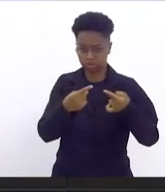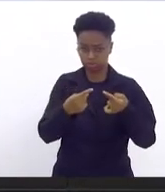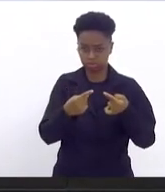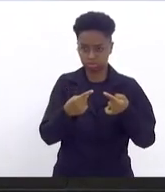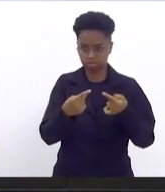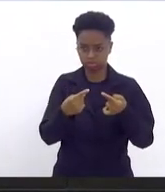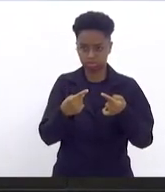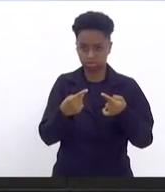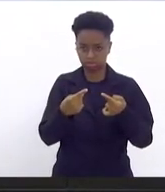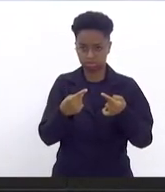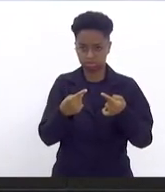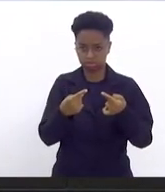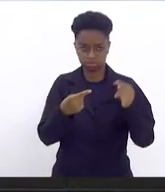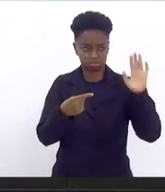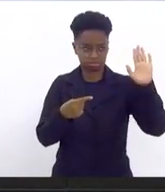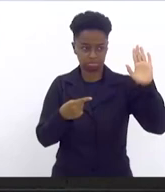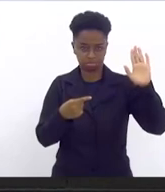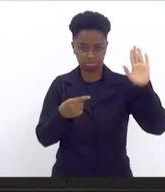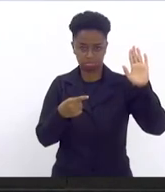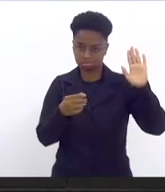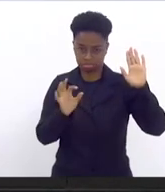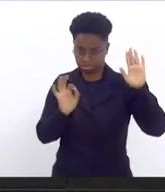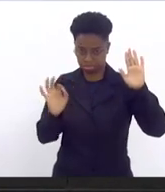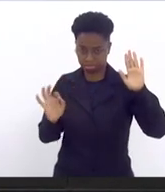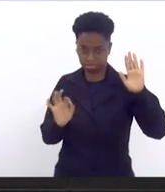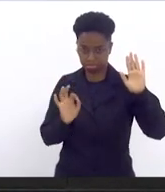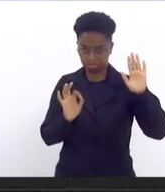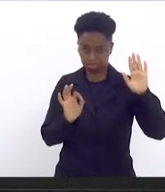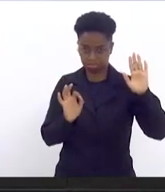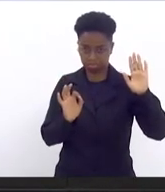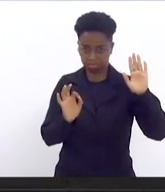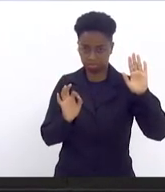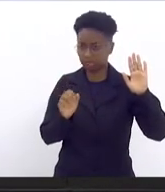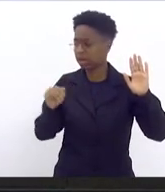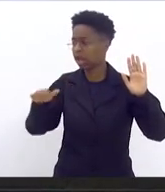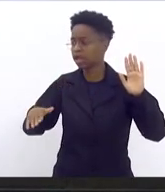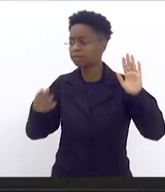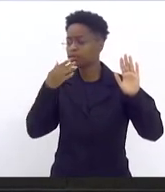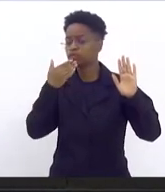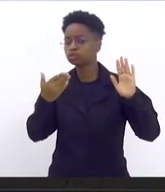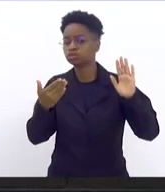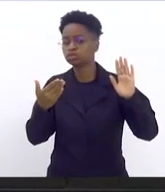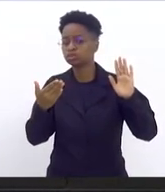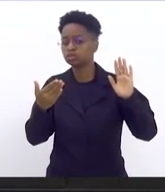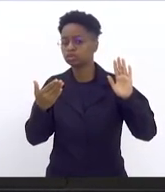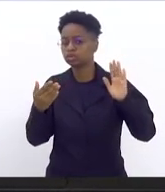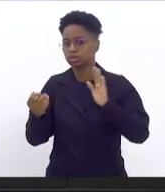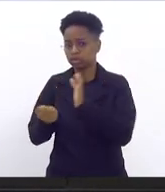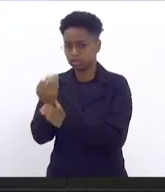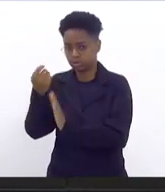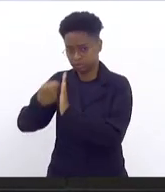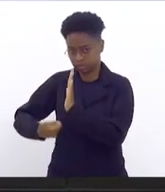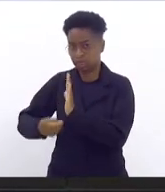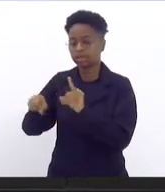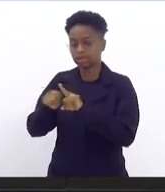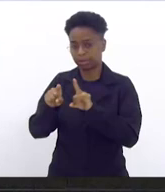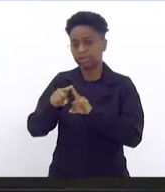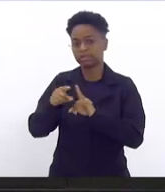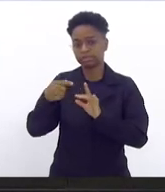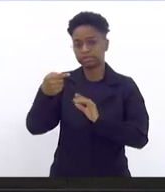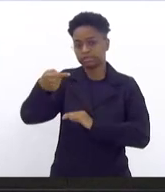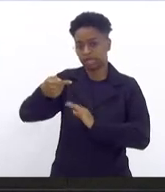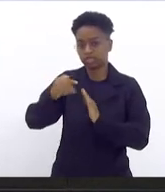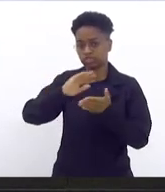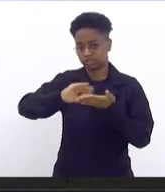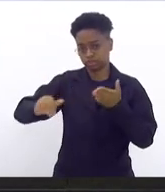matérias? Caso contrário, qual a pedido do autor ou do relator? A pedido do autor, o 7 também foi pedido para retirar